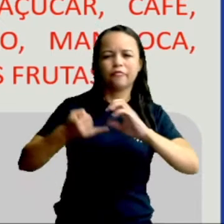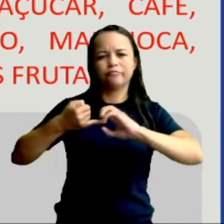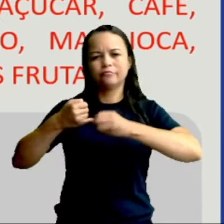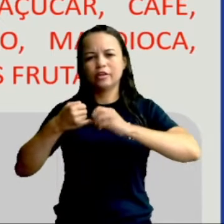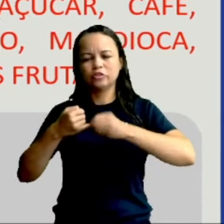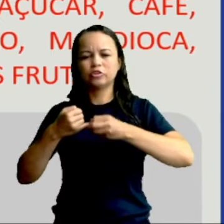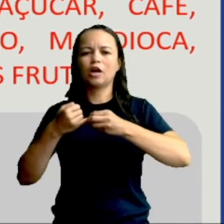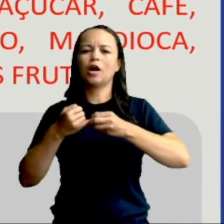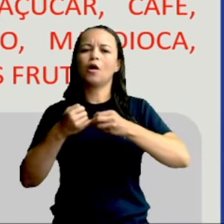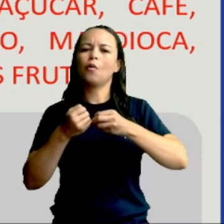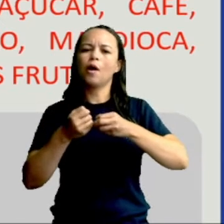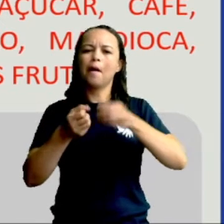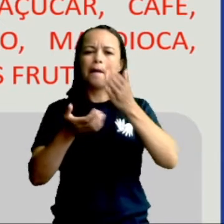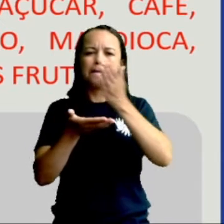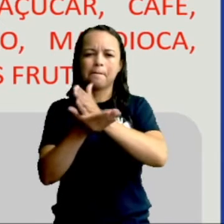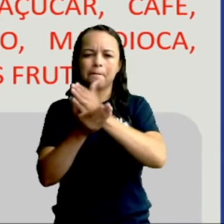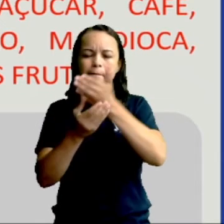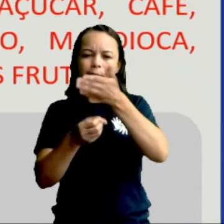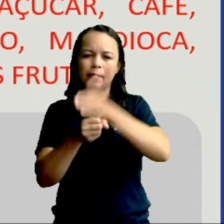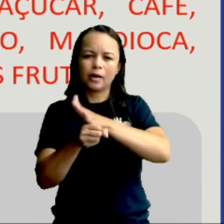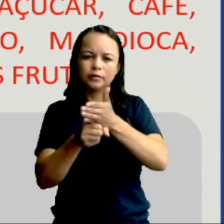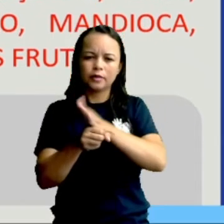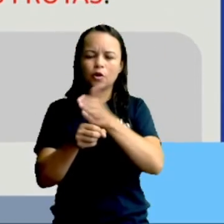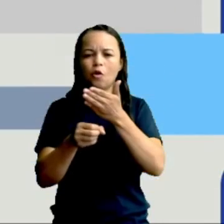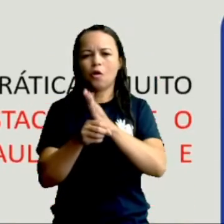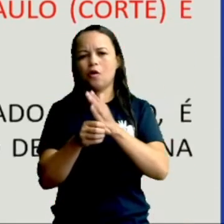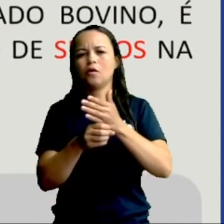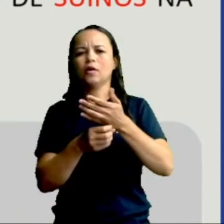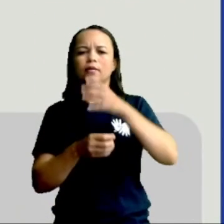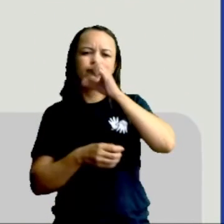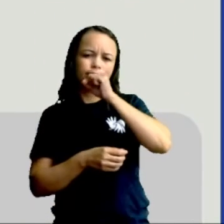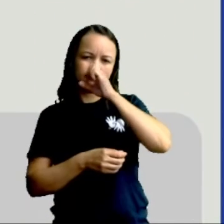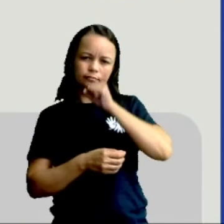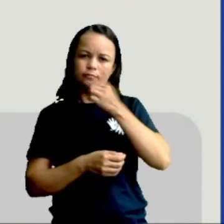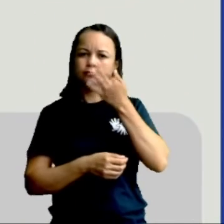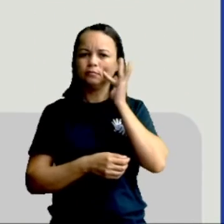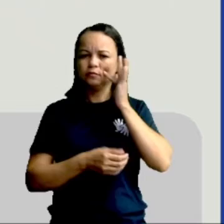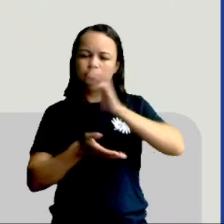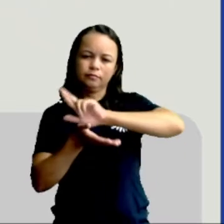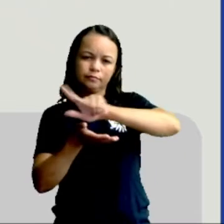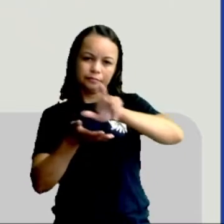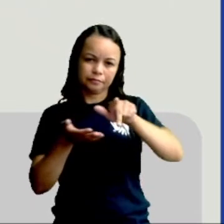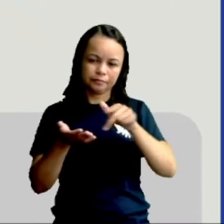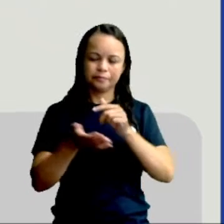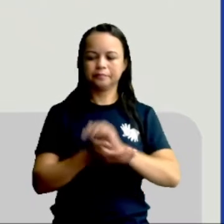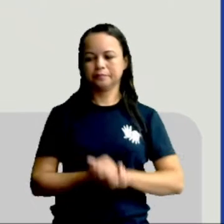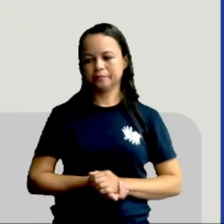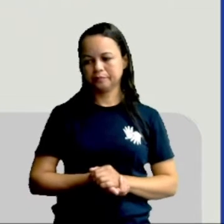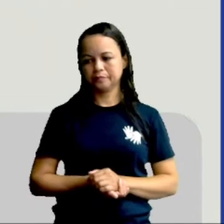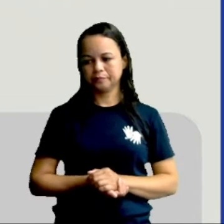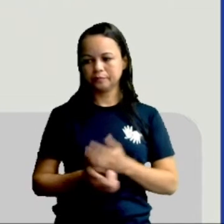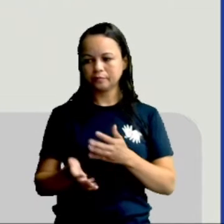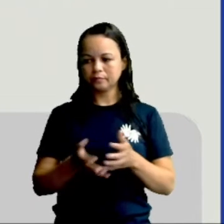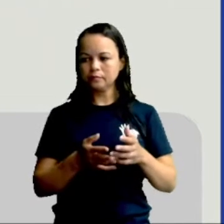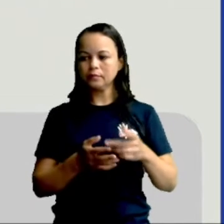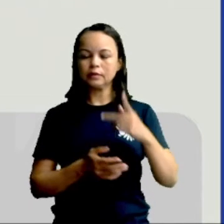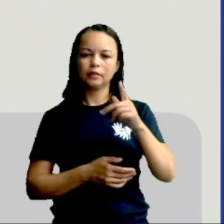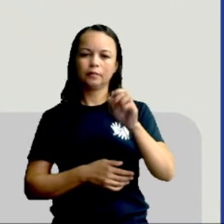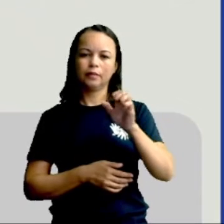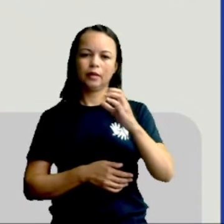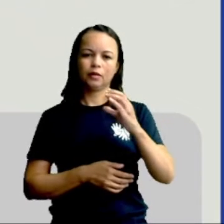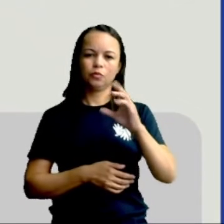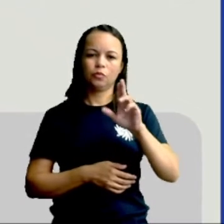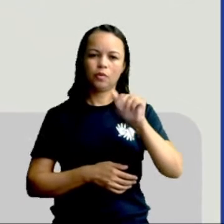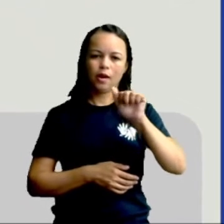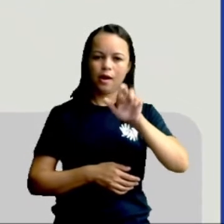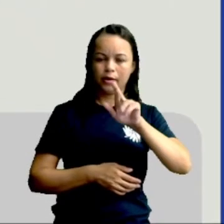mandioca, verduras, laranjas e outras frutas. Da pecuária, que é a parte que a gente fala dos animais,